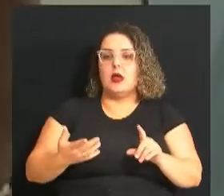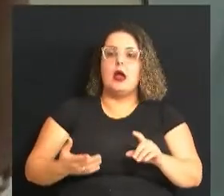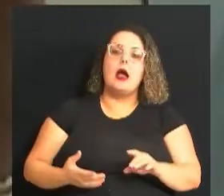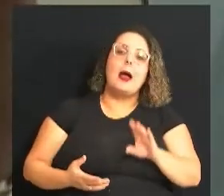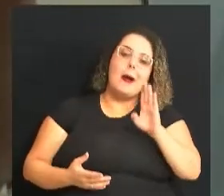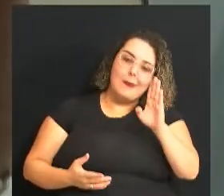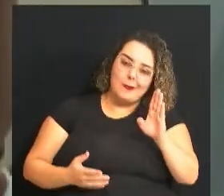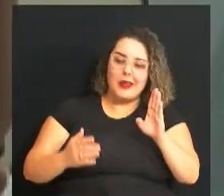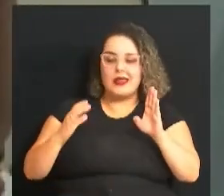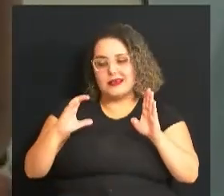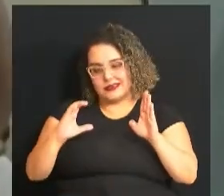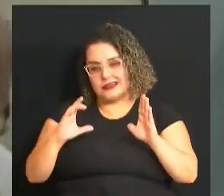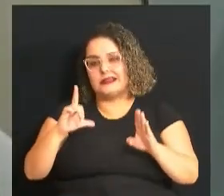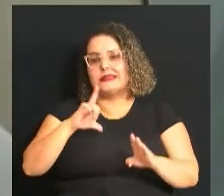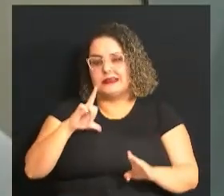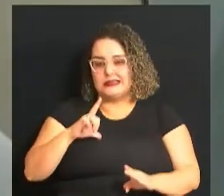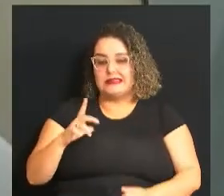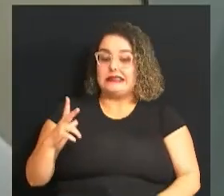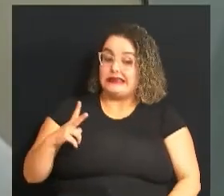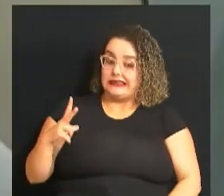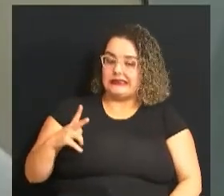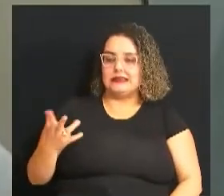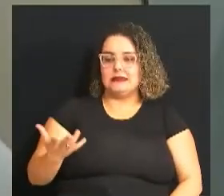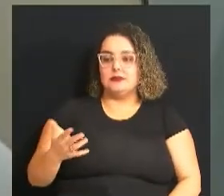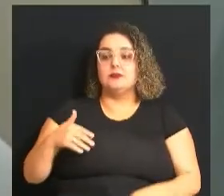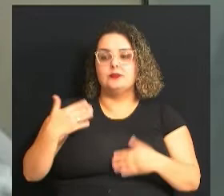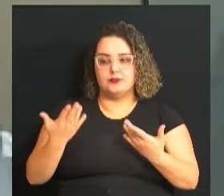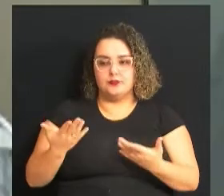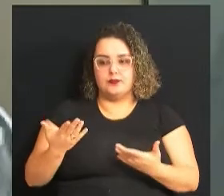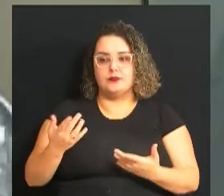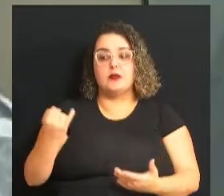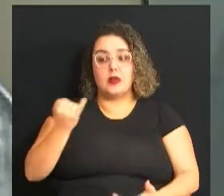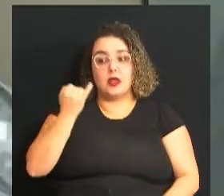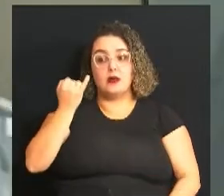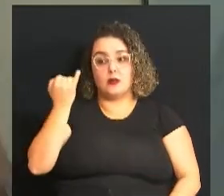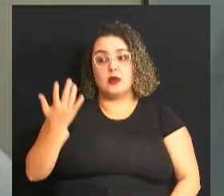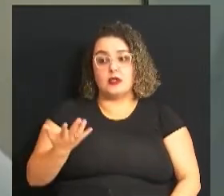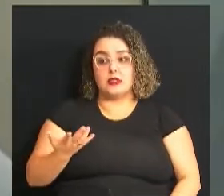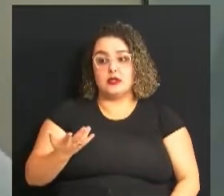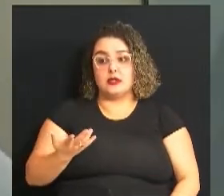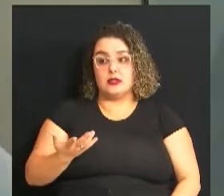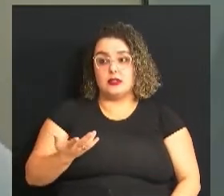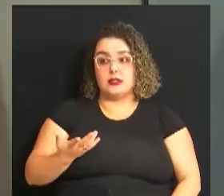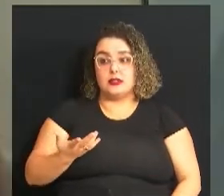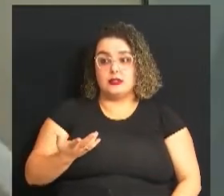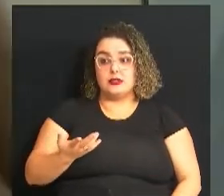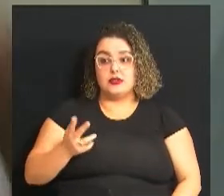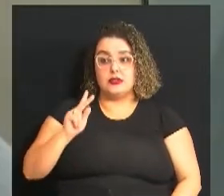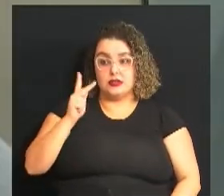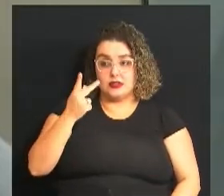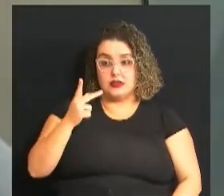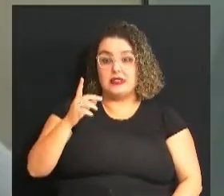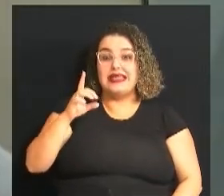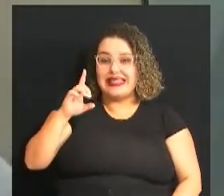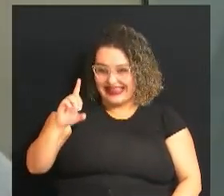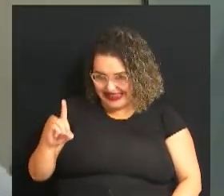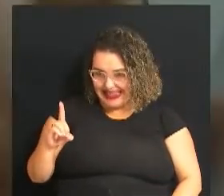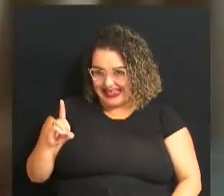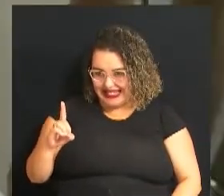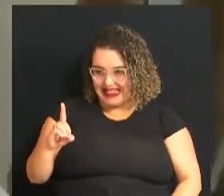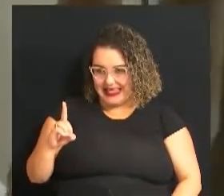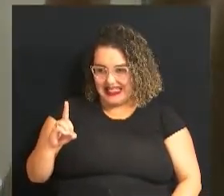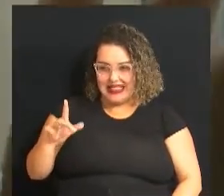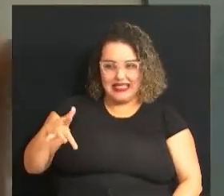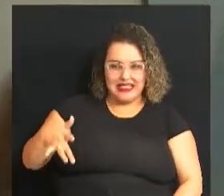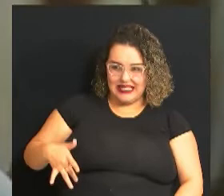essas particularidades. E aí vale uma coisa, de ressaltar uma coisa, a hepatite D de dado, que a gente nem